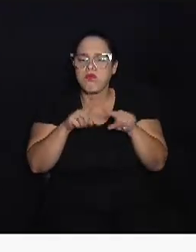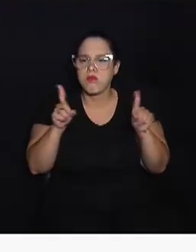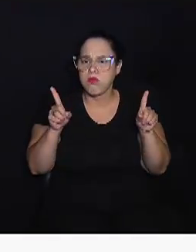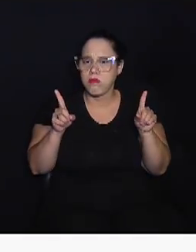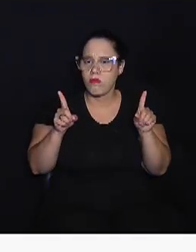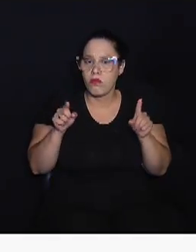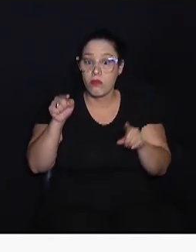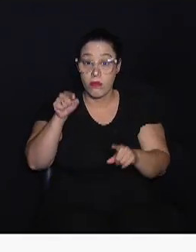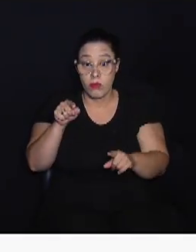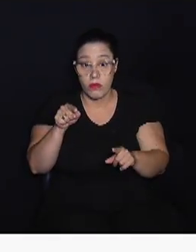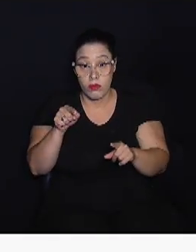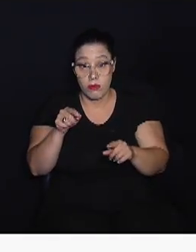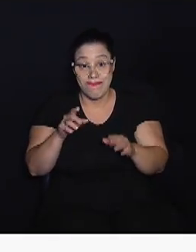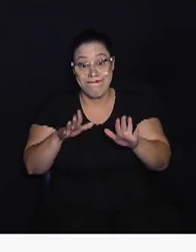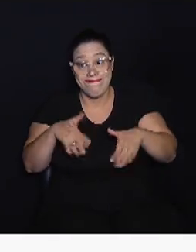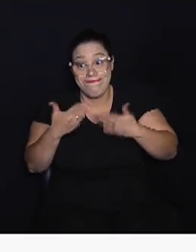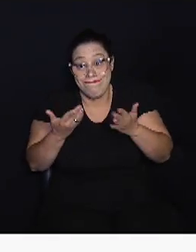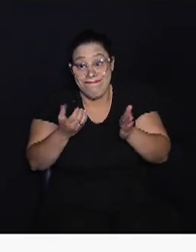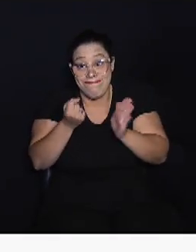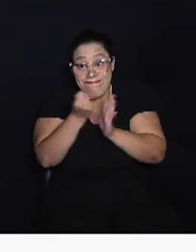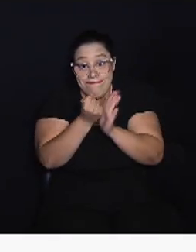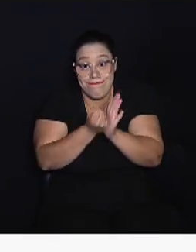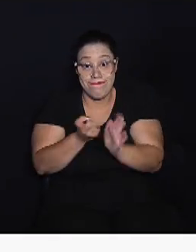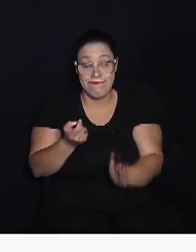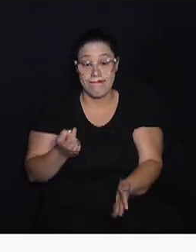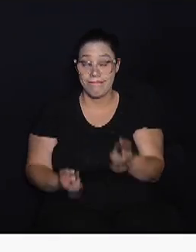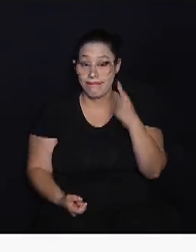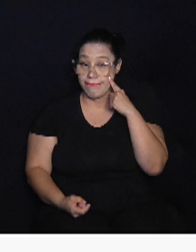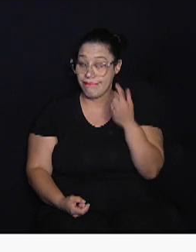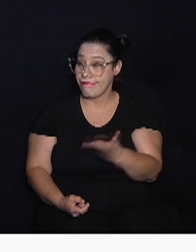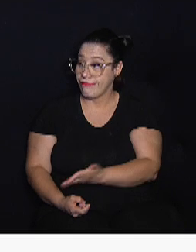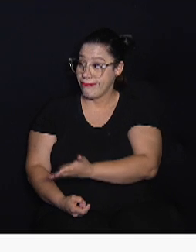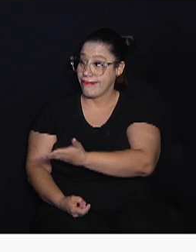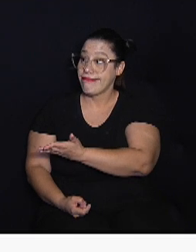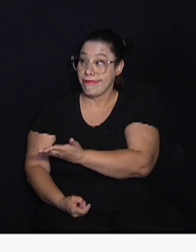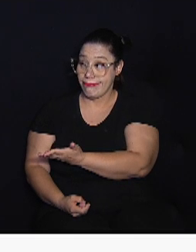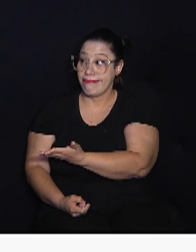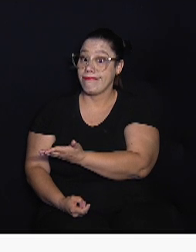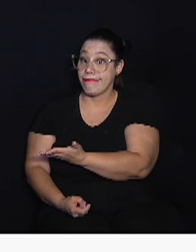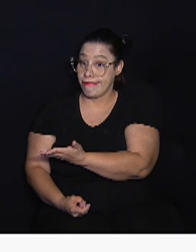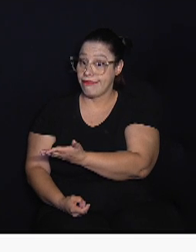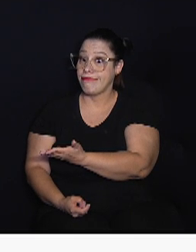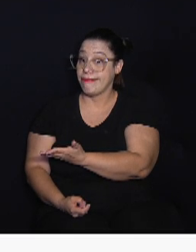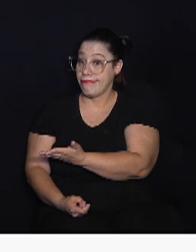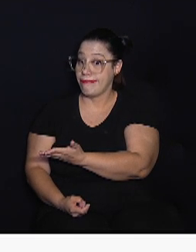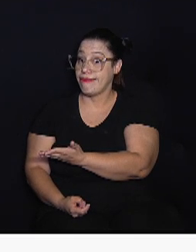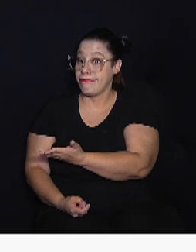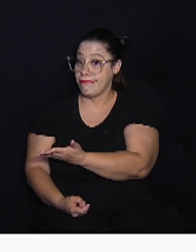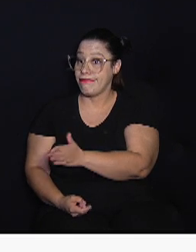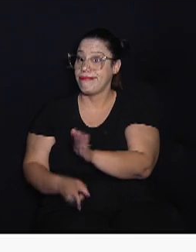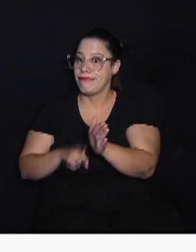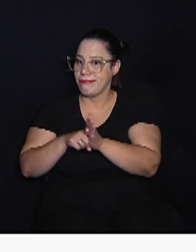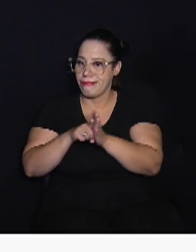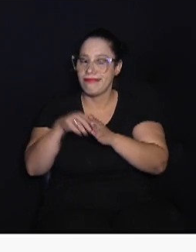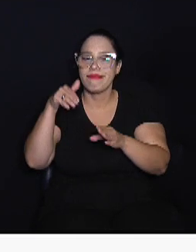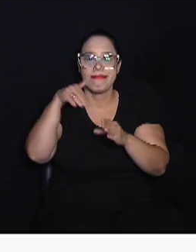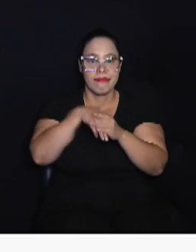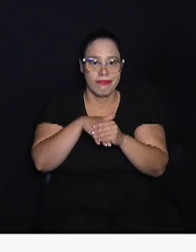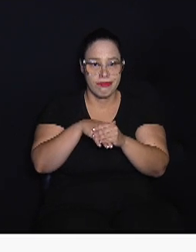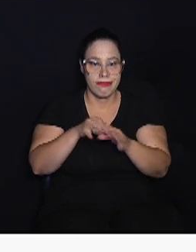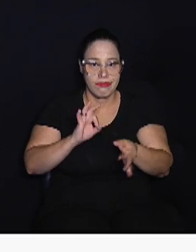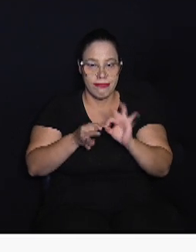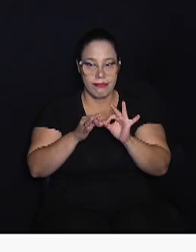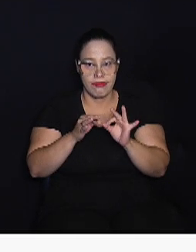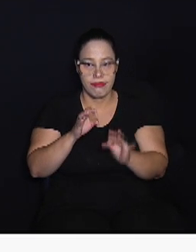elas só têm validade se registradas através do Sistema de Registro de Pesquisas Eleitorais da